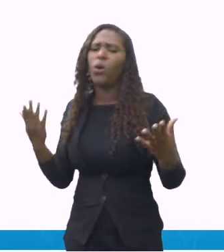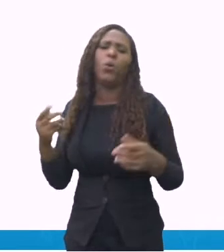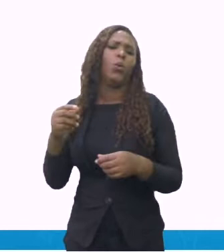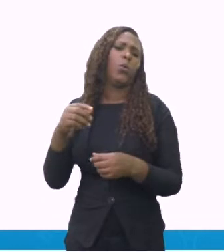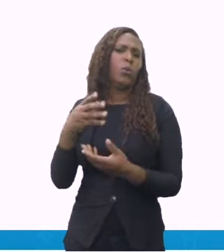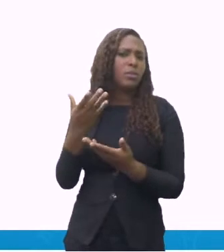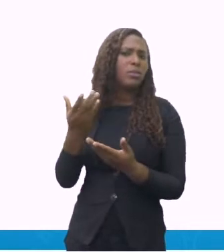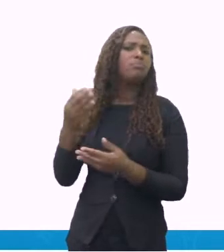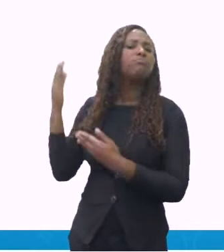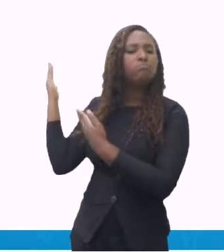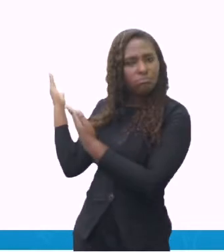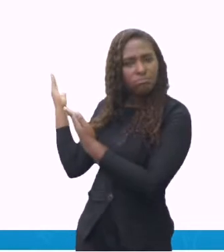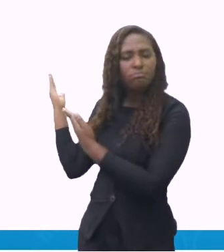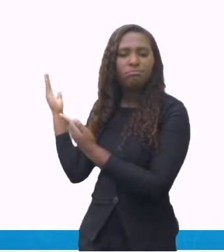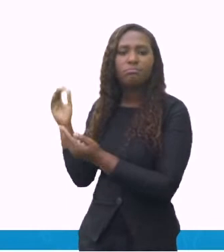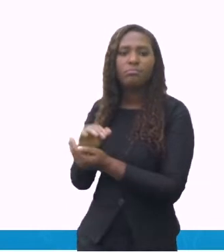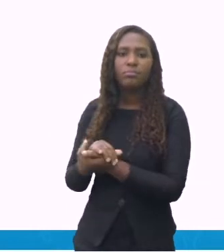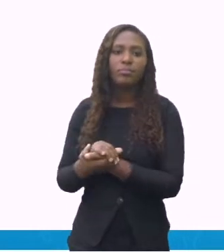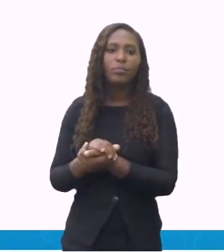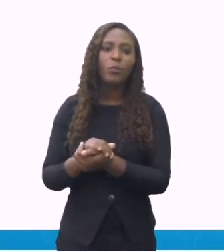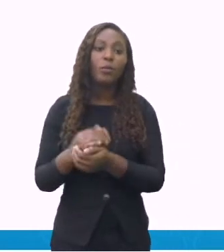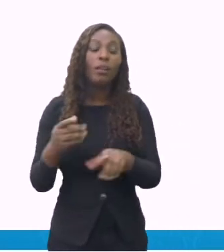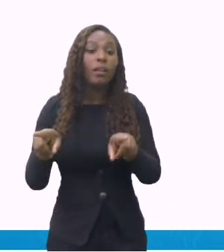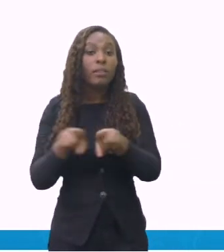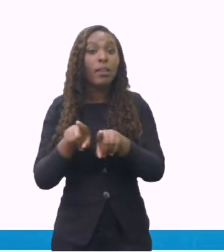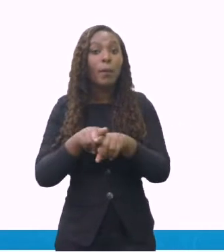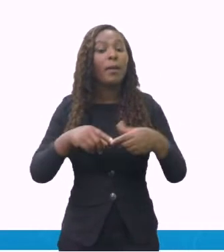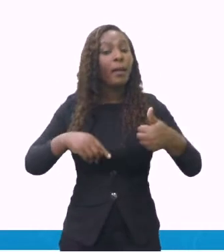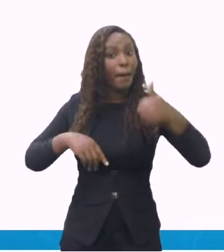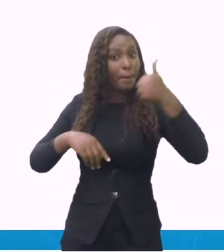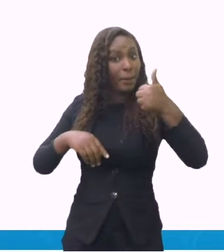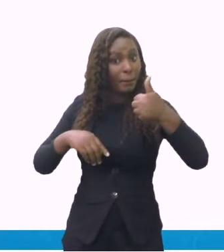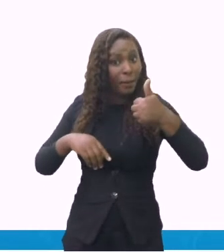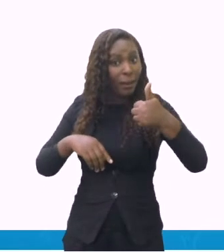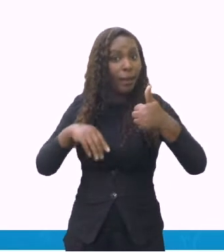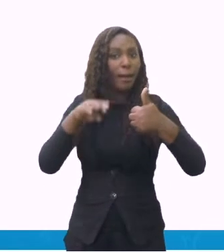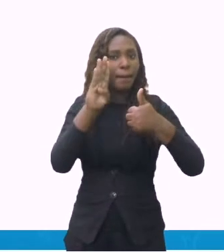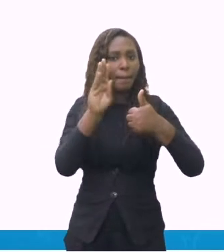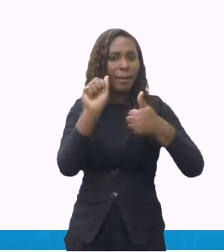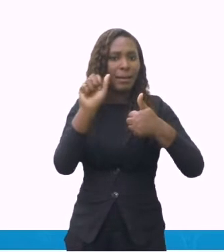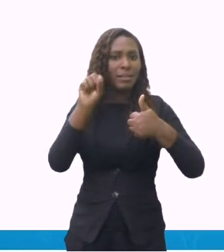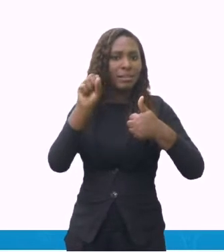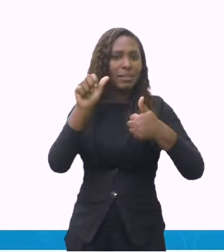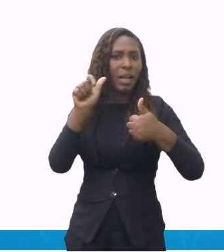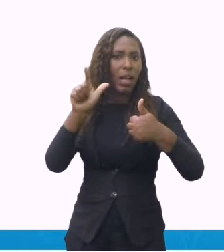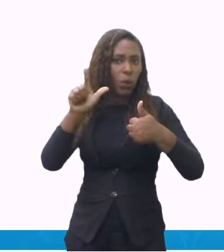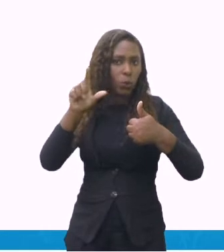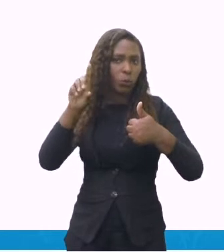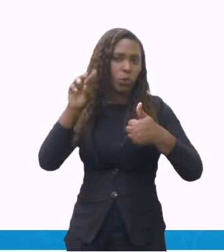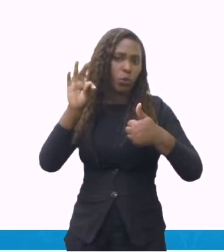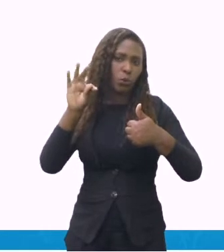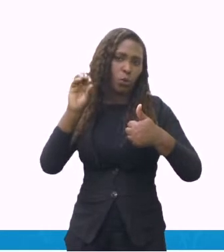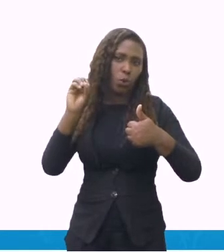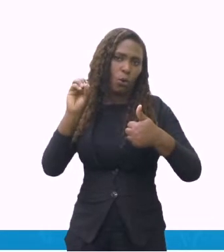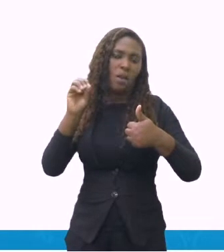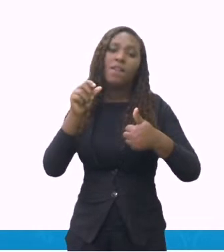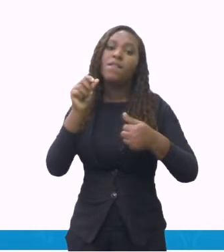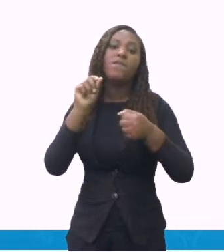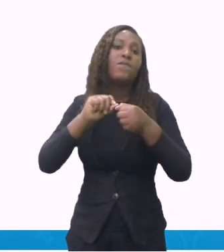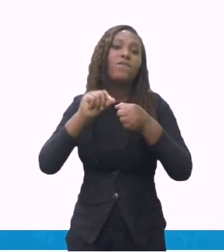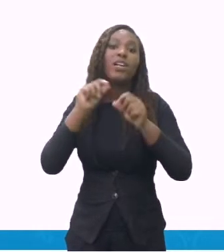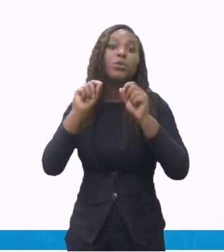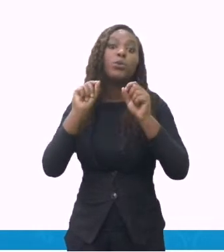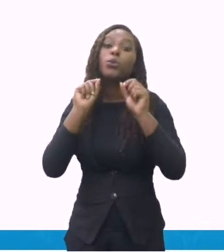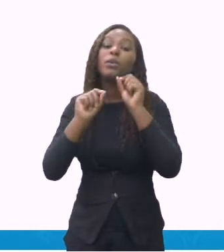ele vai entrar aí em construções, em calçamentos, tá? E